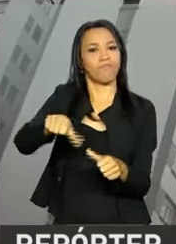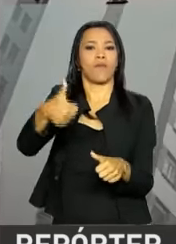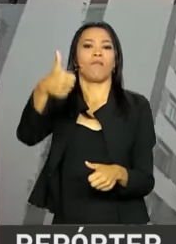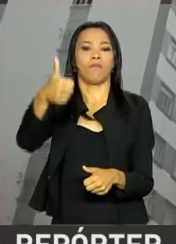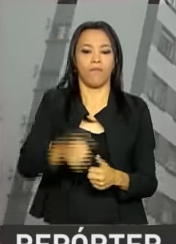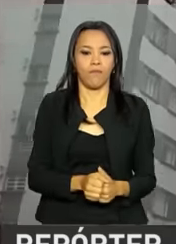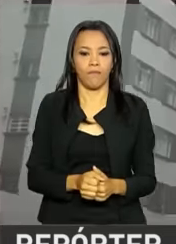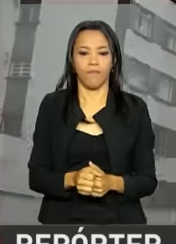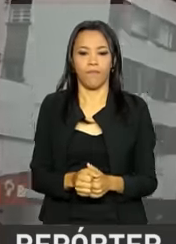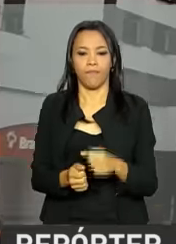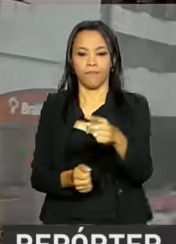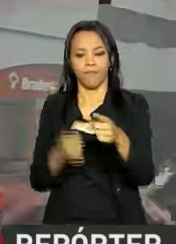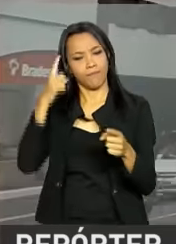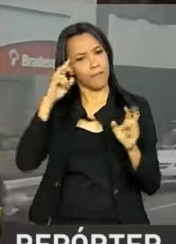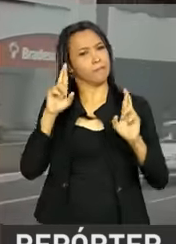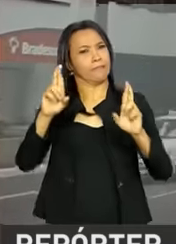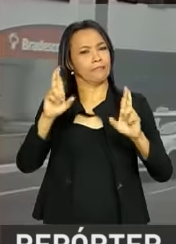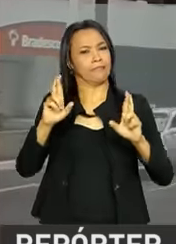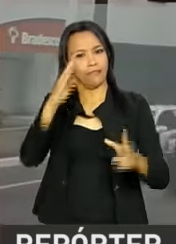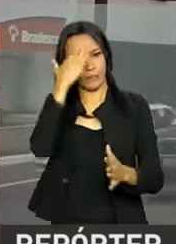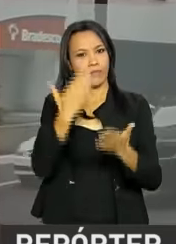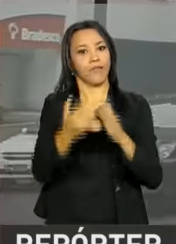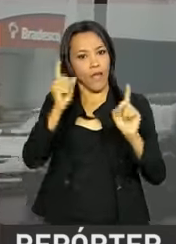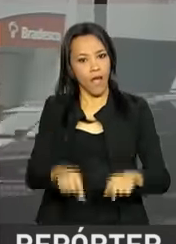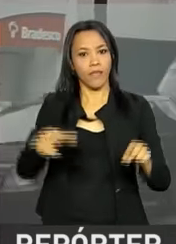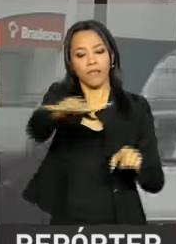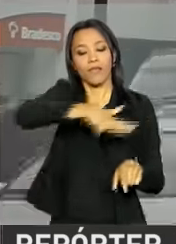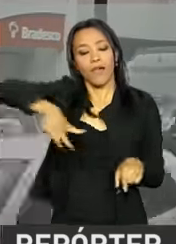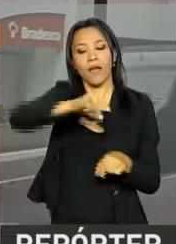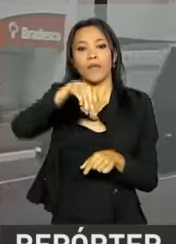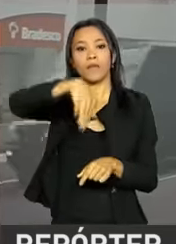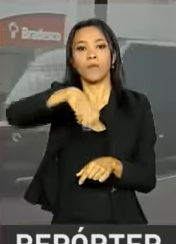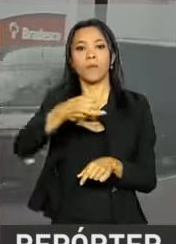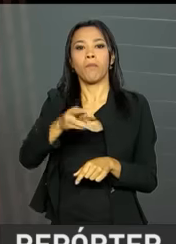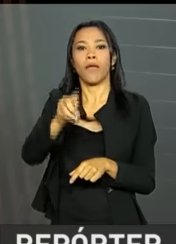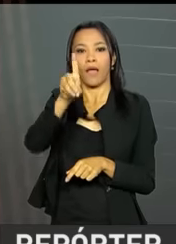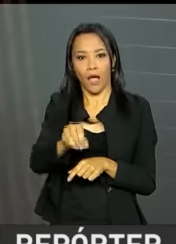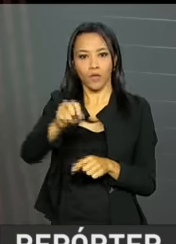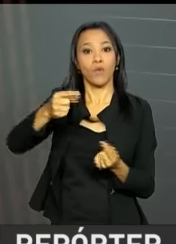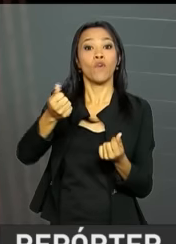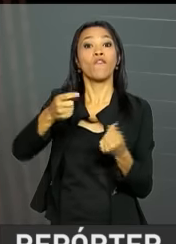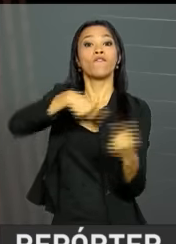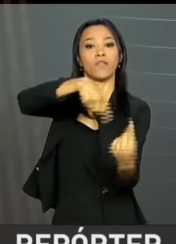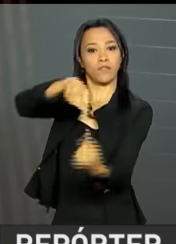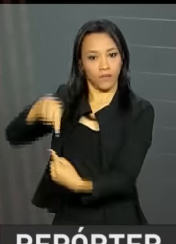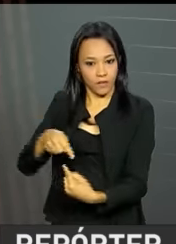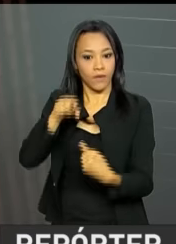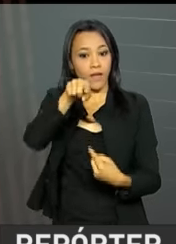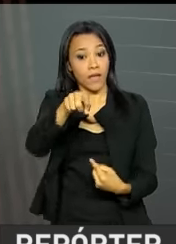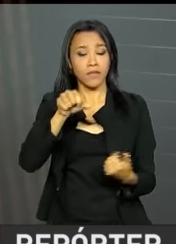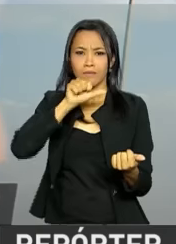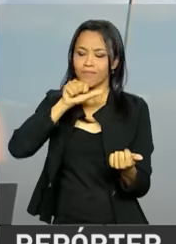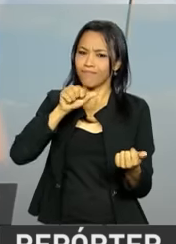juros mais otimista e confiante assim está o mercado financeiro para 2017 esta mudança de ânimo em relação à